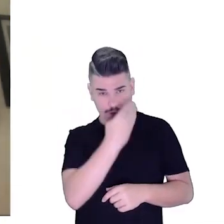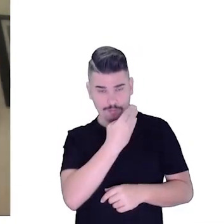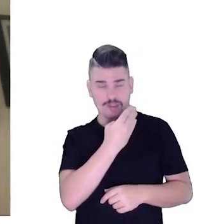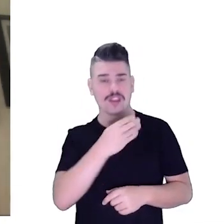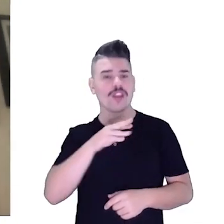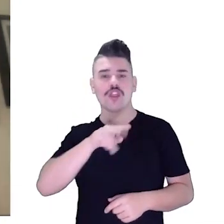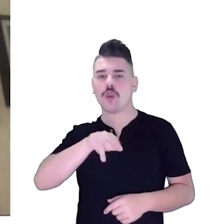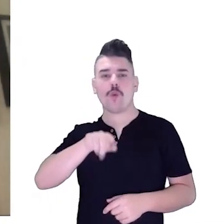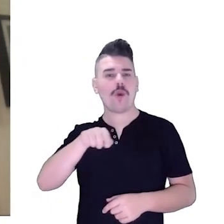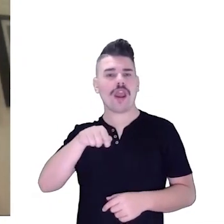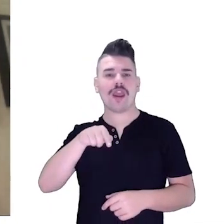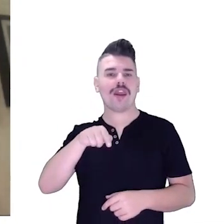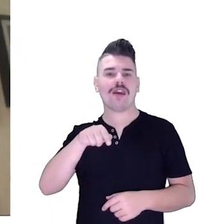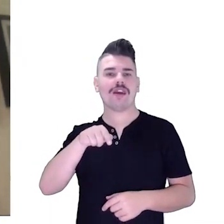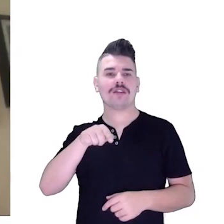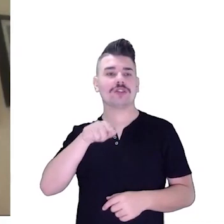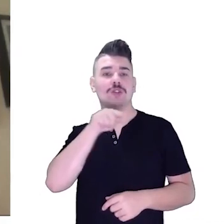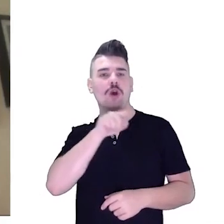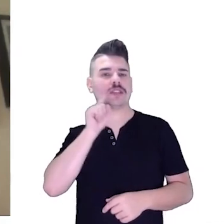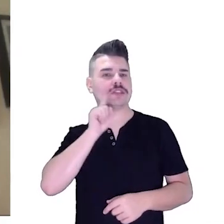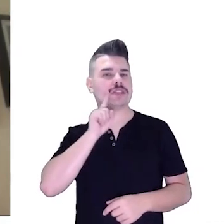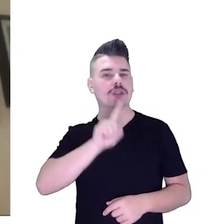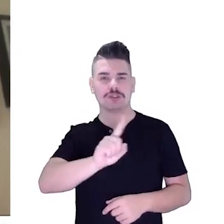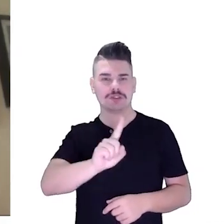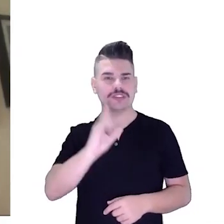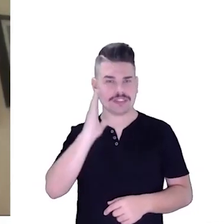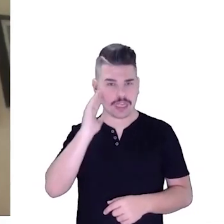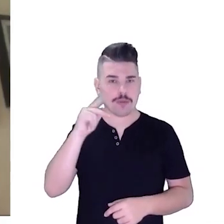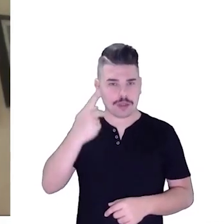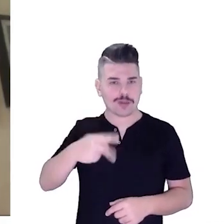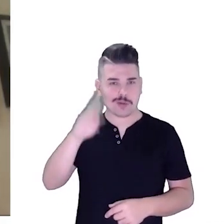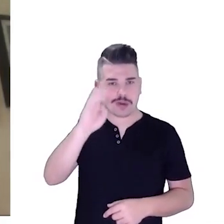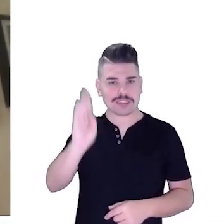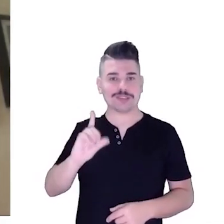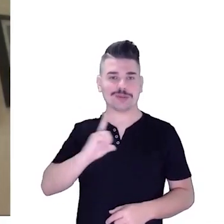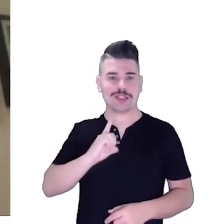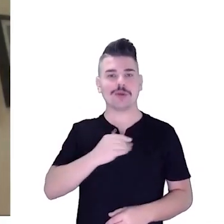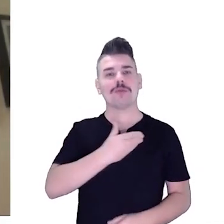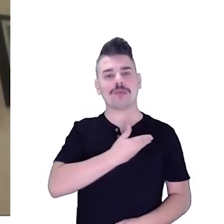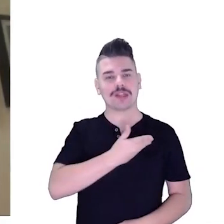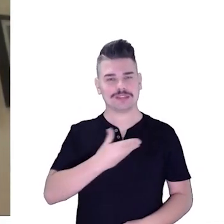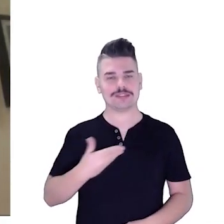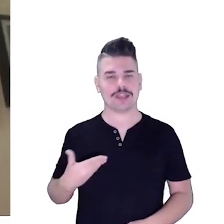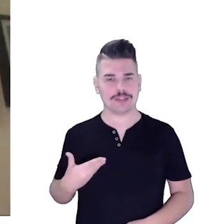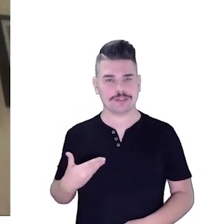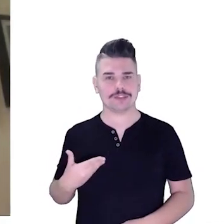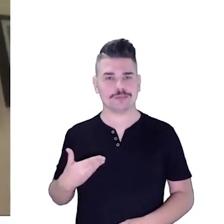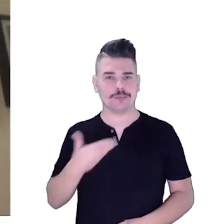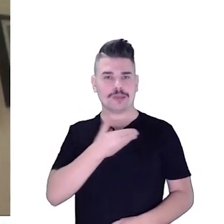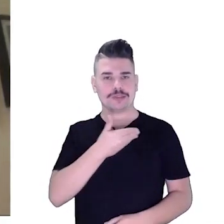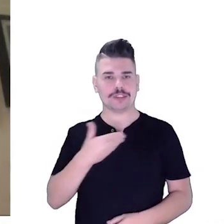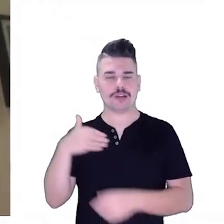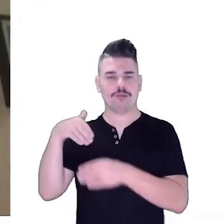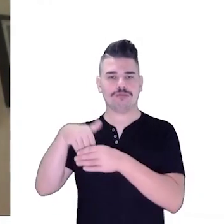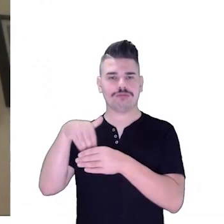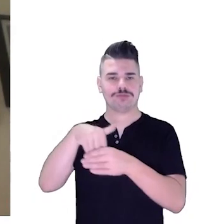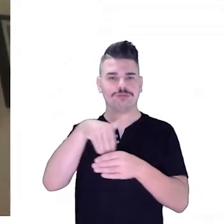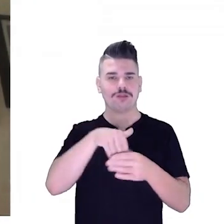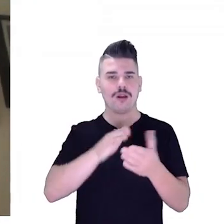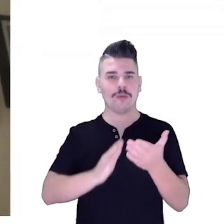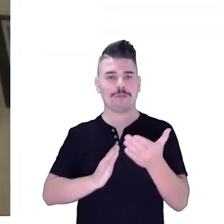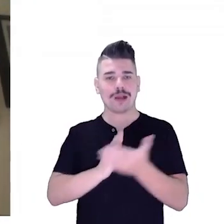por Trump, ele é um processo transnacional, né? No Brasil, talvez você saiba que nós temos um